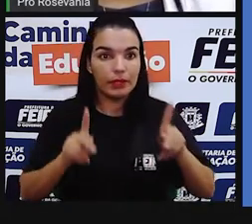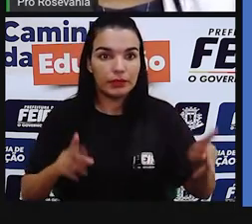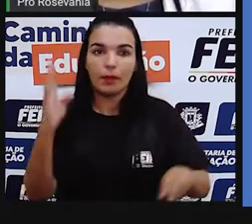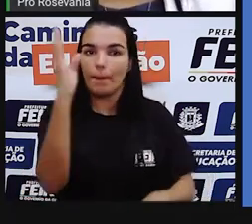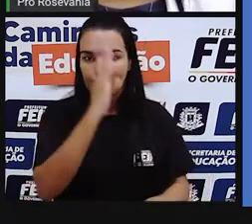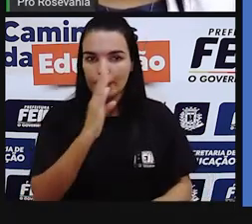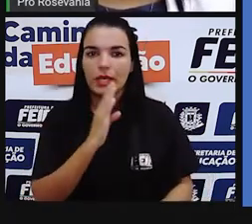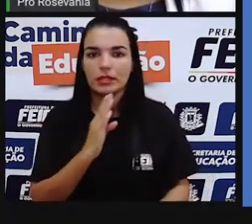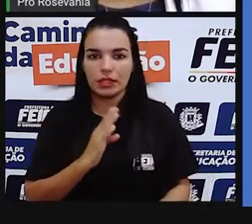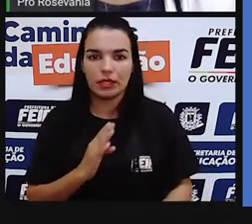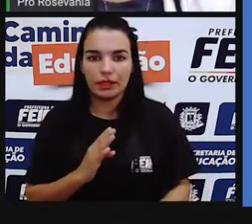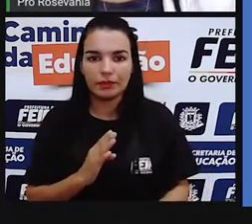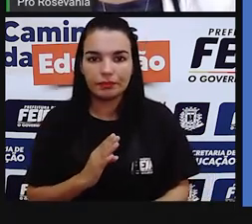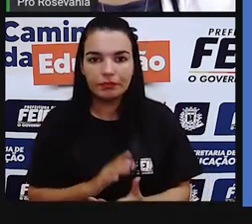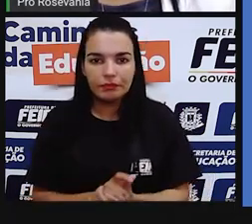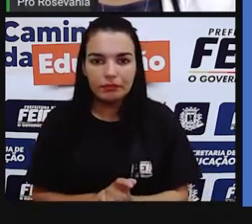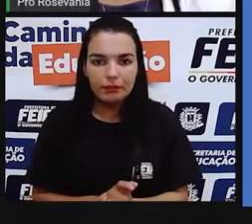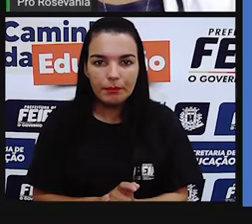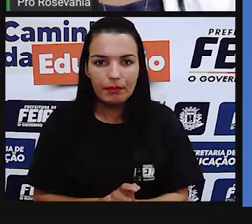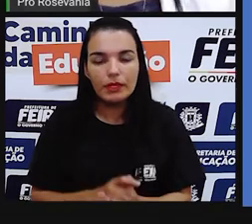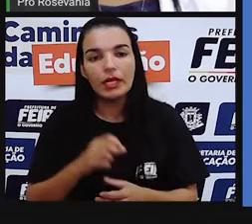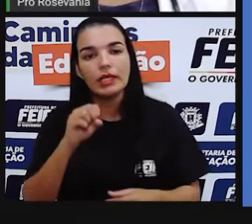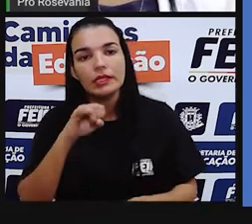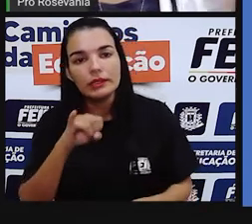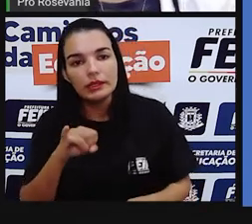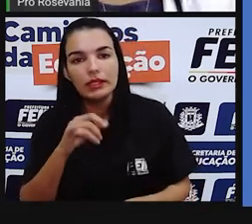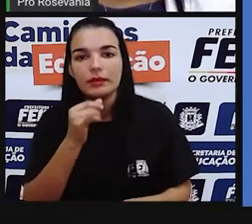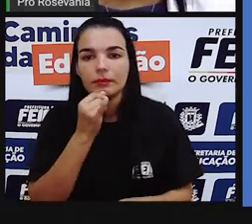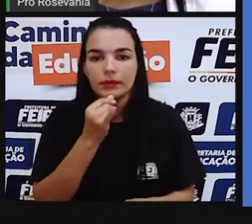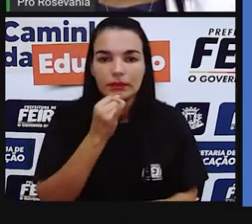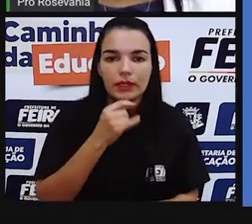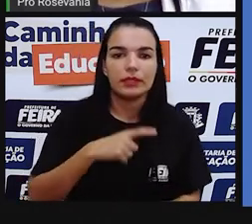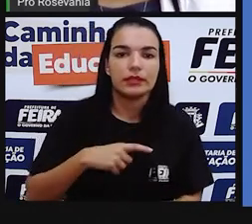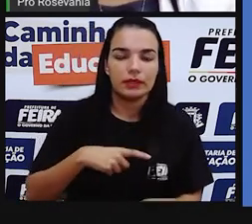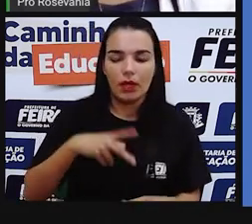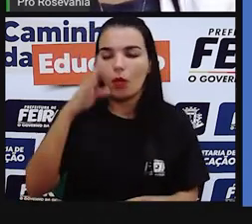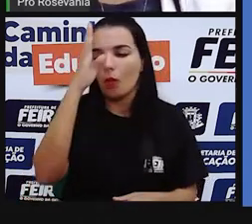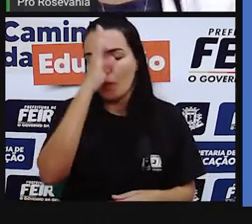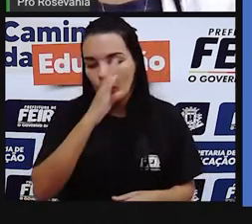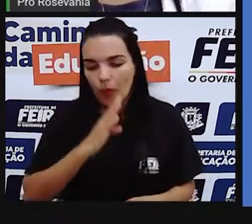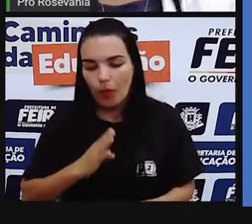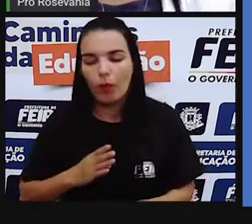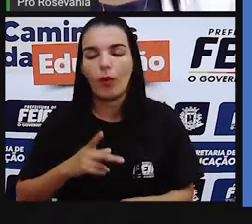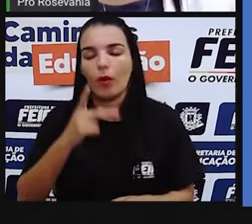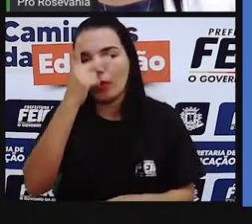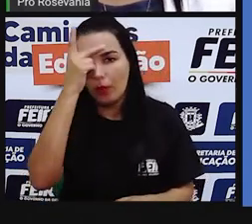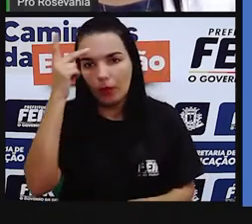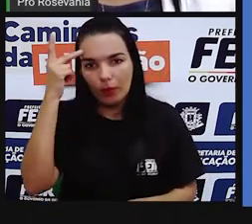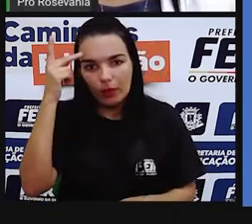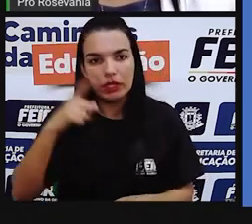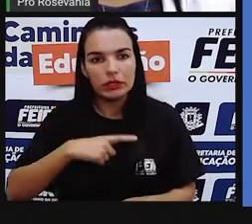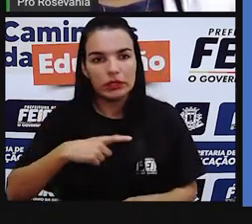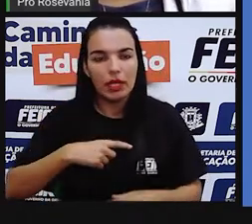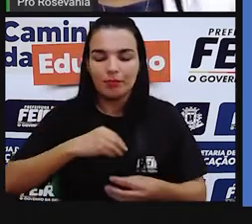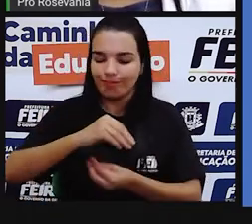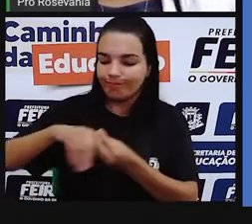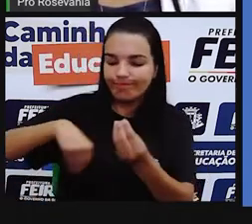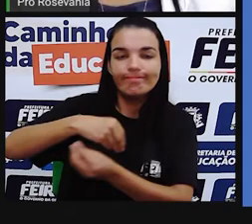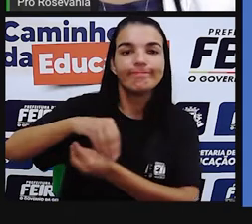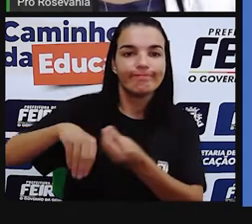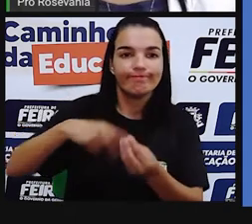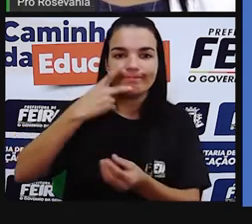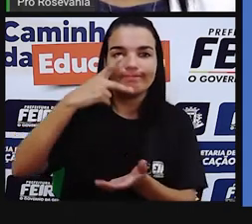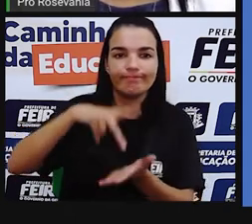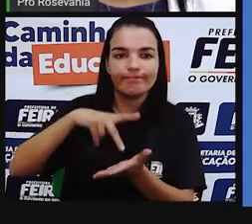para a gente, que até hoje faz do povo brasileiro o povo brasileiro. Se bem que até essa questão de chamar de povo